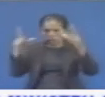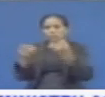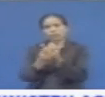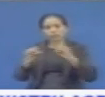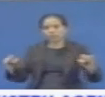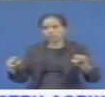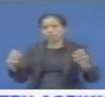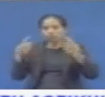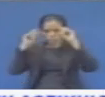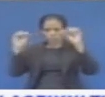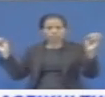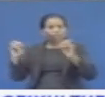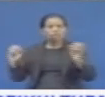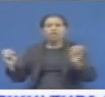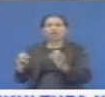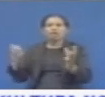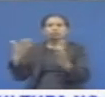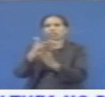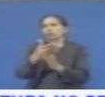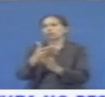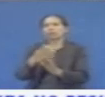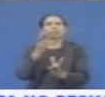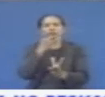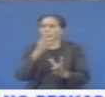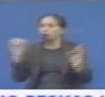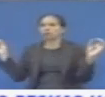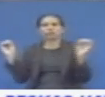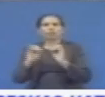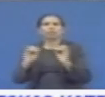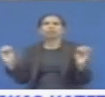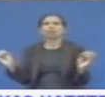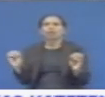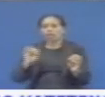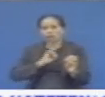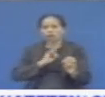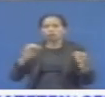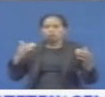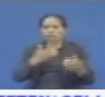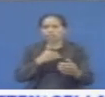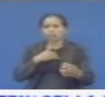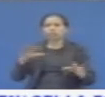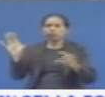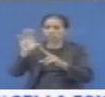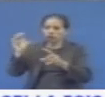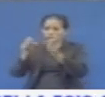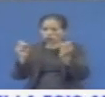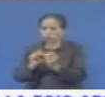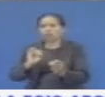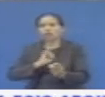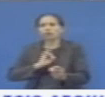turma. Sentimento raunia no dar autoridade local, no representação no dar serviço com ele, sente triste tebes. Tamba